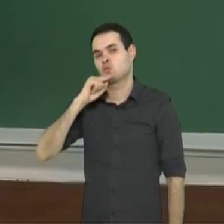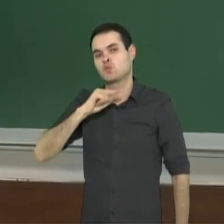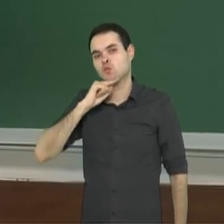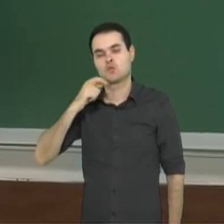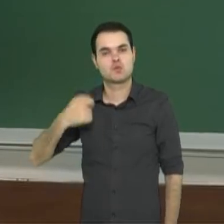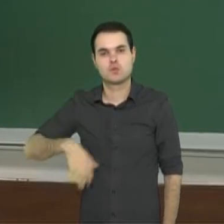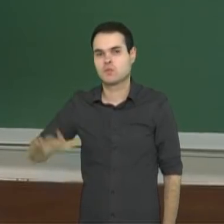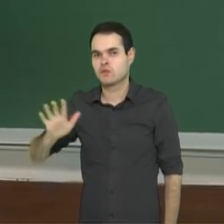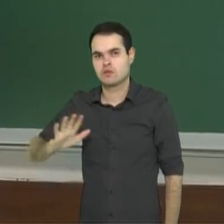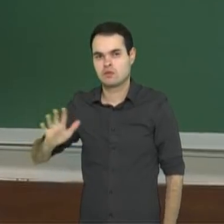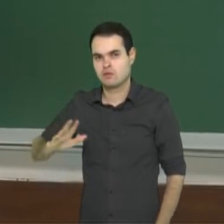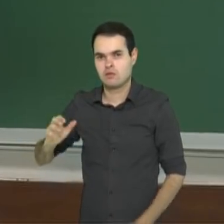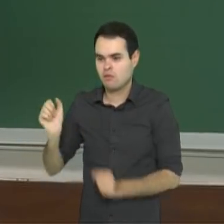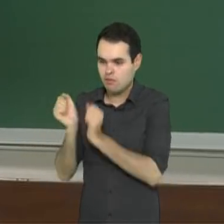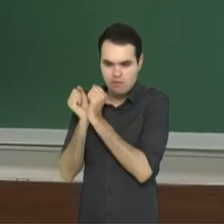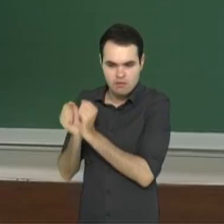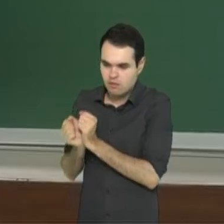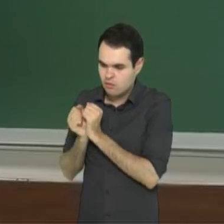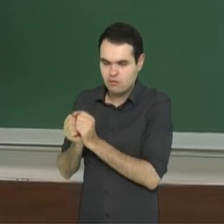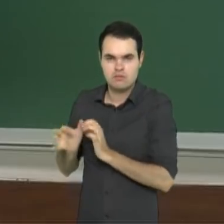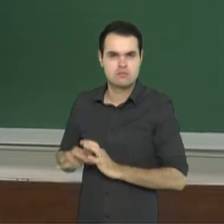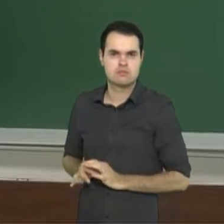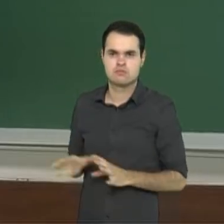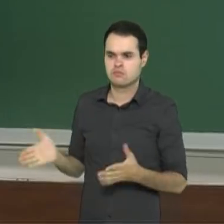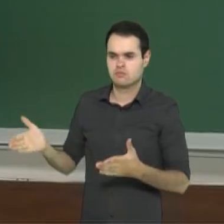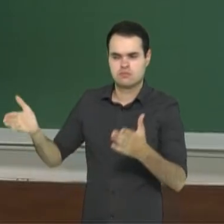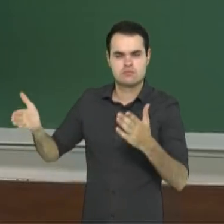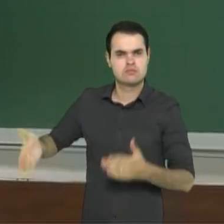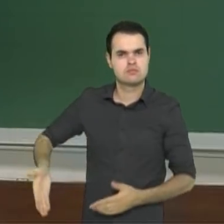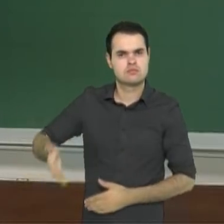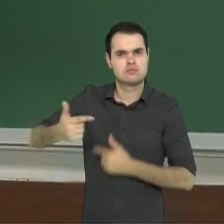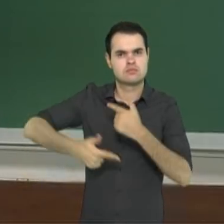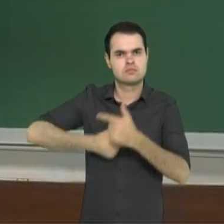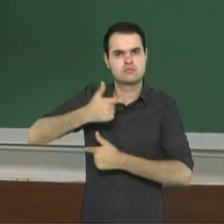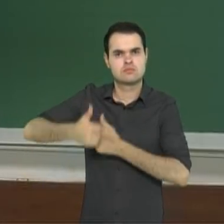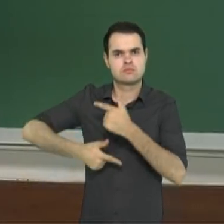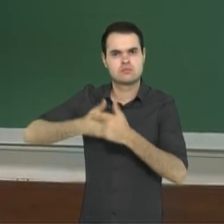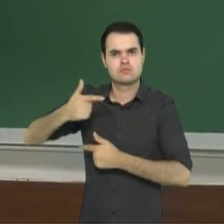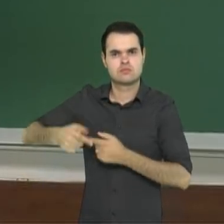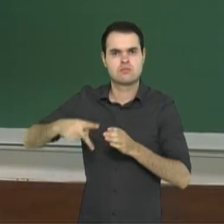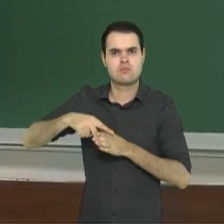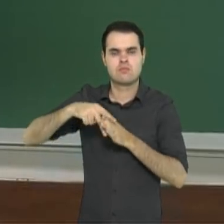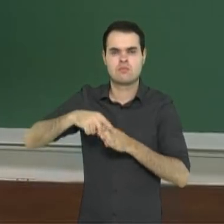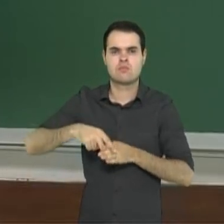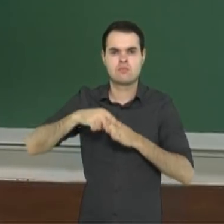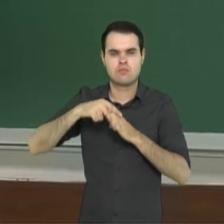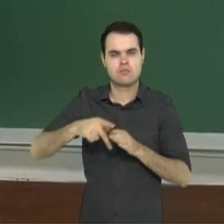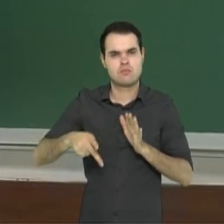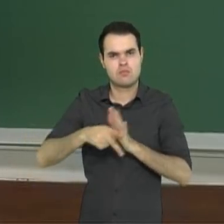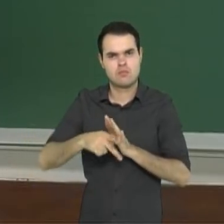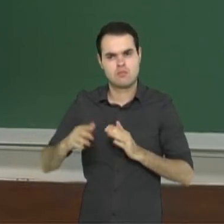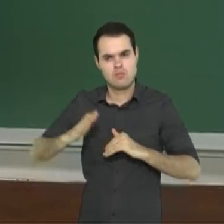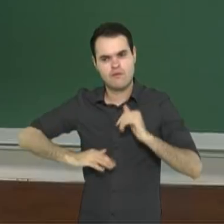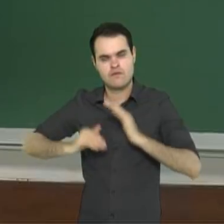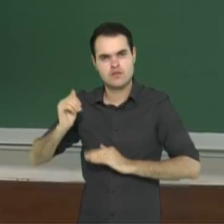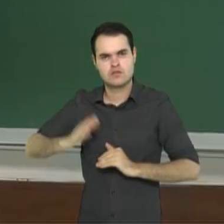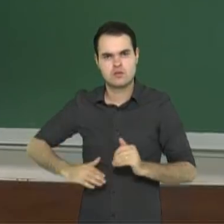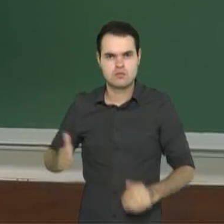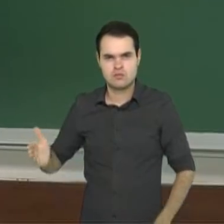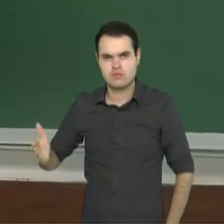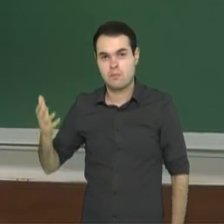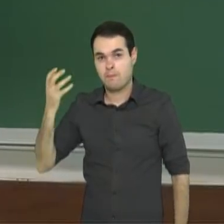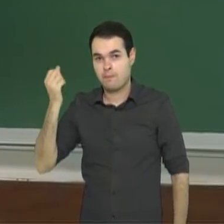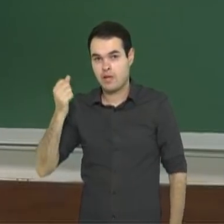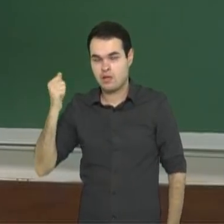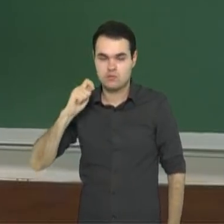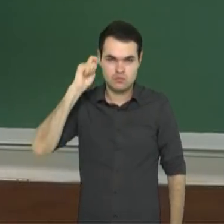precisavam ser escravizados, eles se tornaram livres para poder trabalhar como vaqueiros. Era uma profissão, os brancos e os